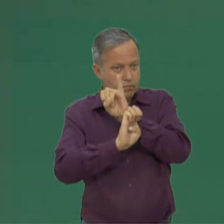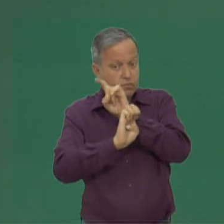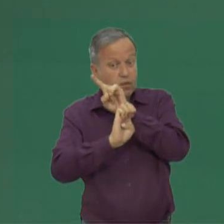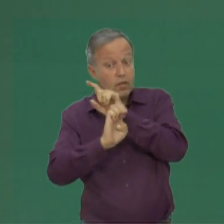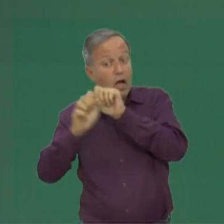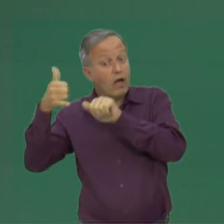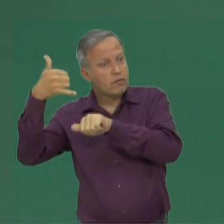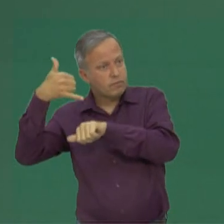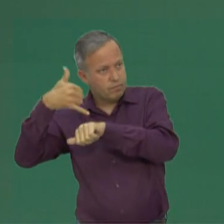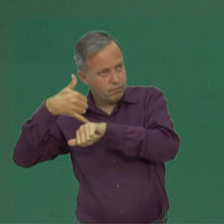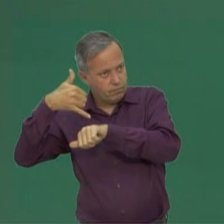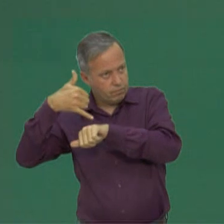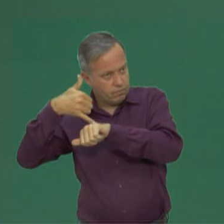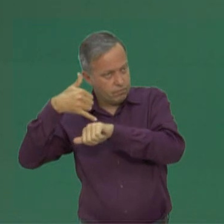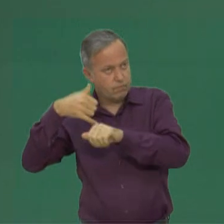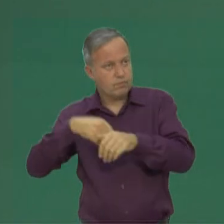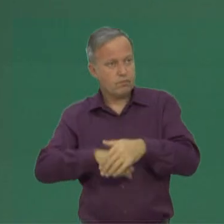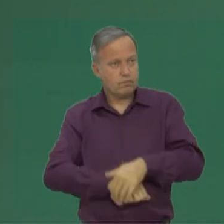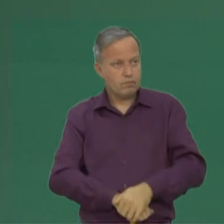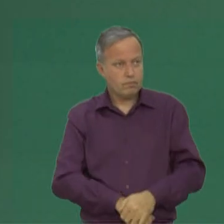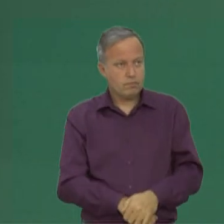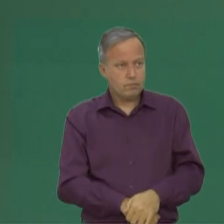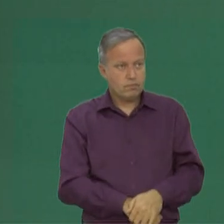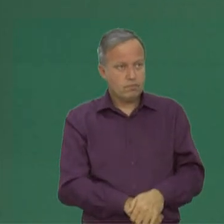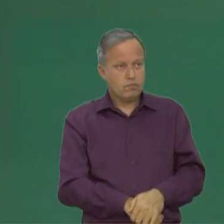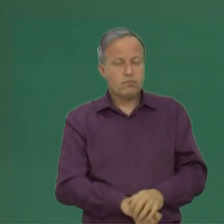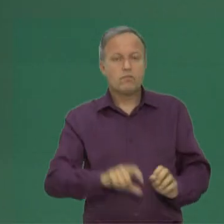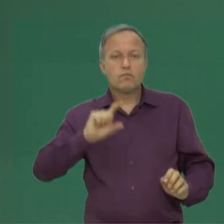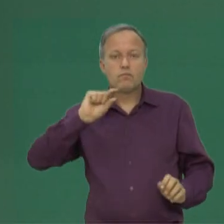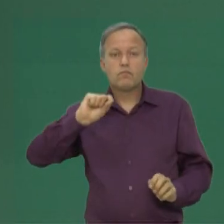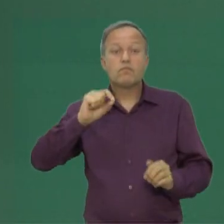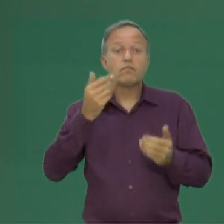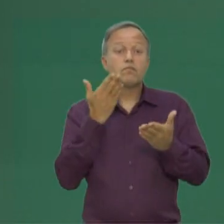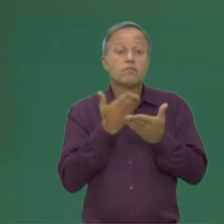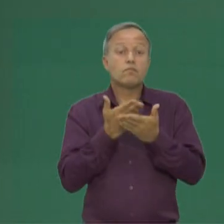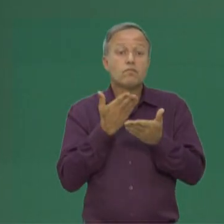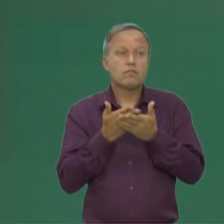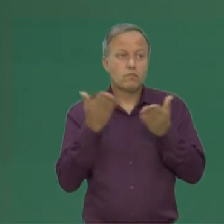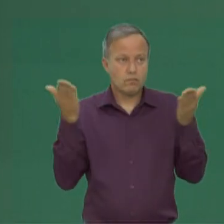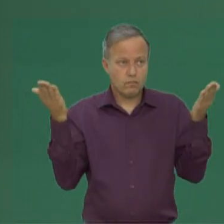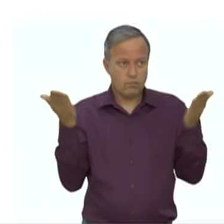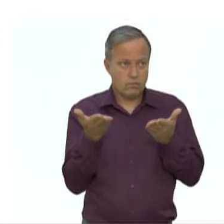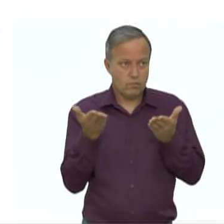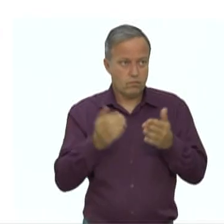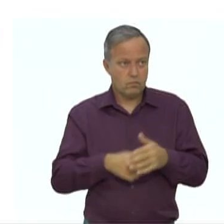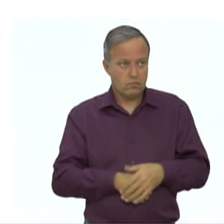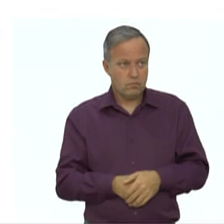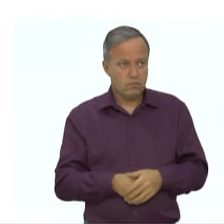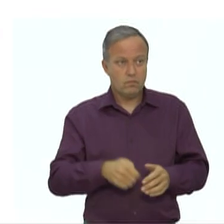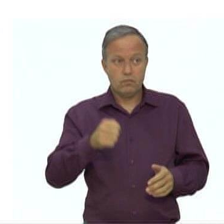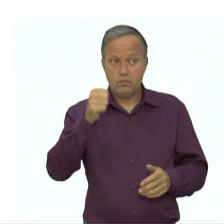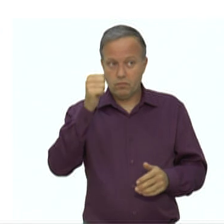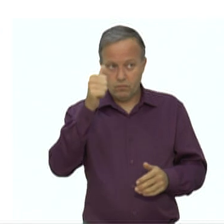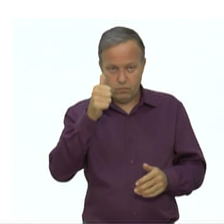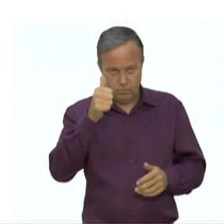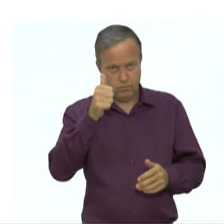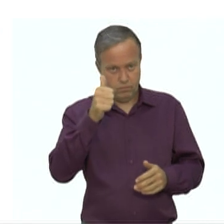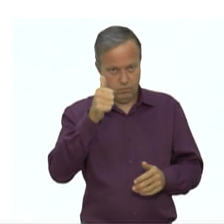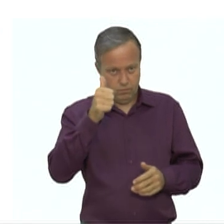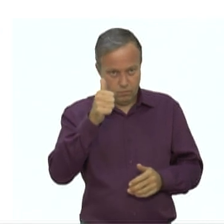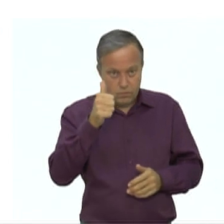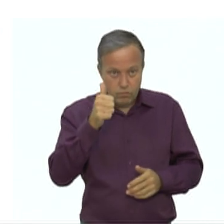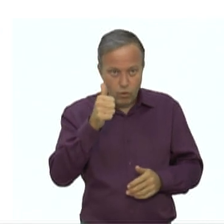el centro. Ok, pessoal? O que estudamos hoje? Então, um pouco sobre